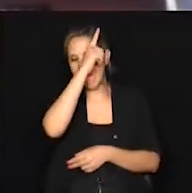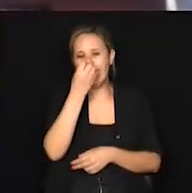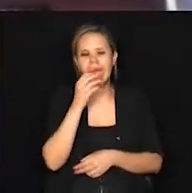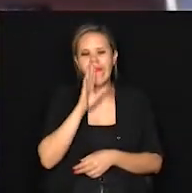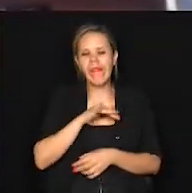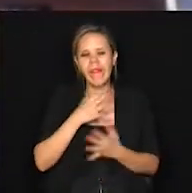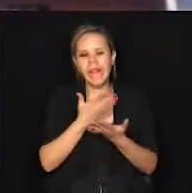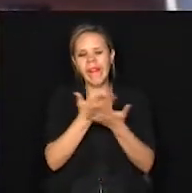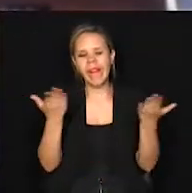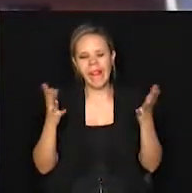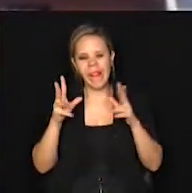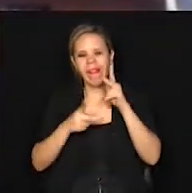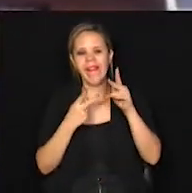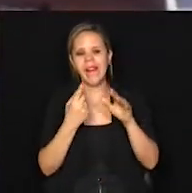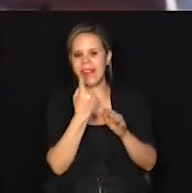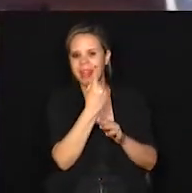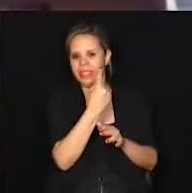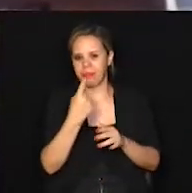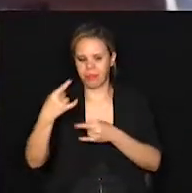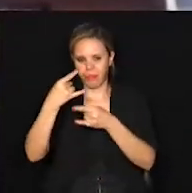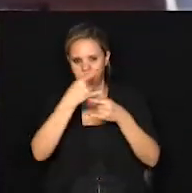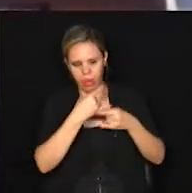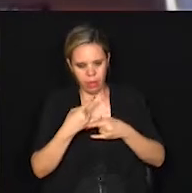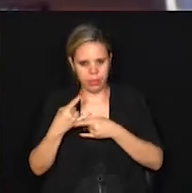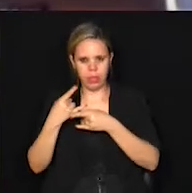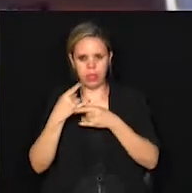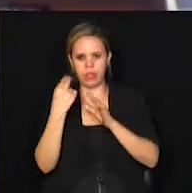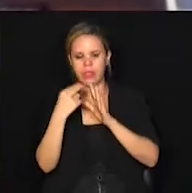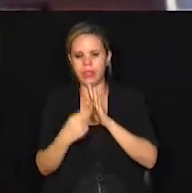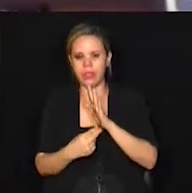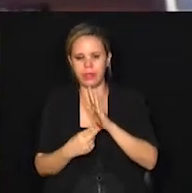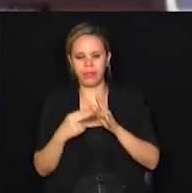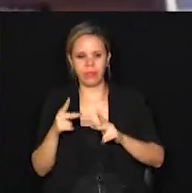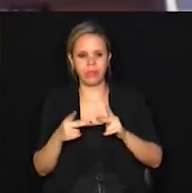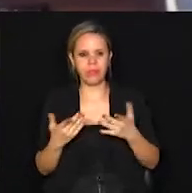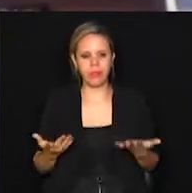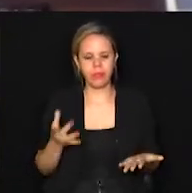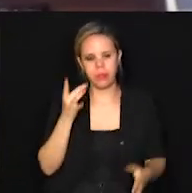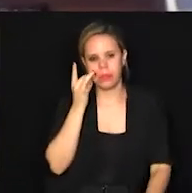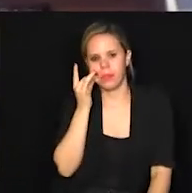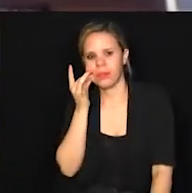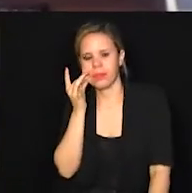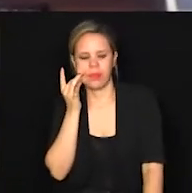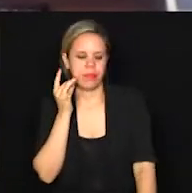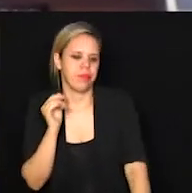tarde, Rose, Marcela, Verônica, Sueli, Ayrton,